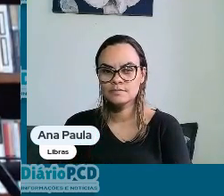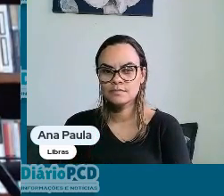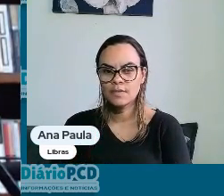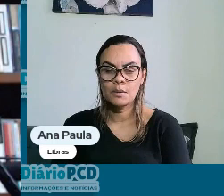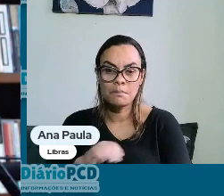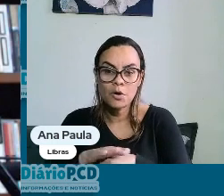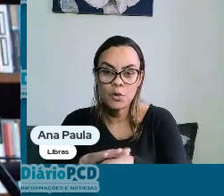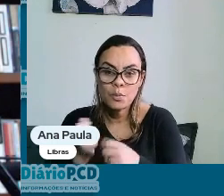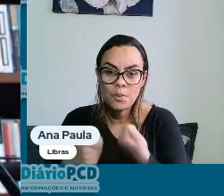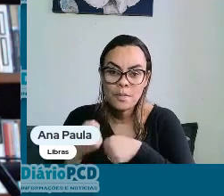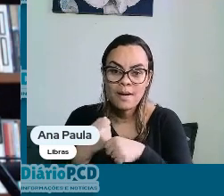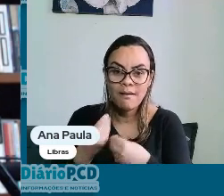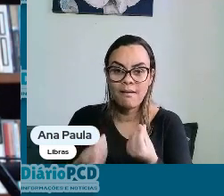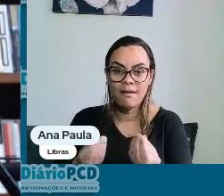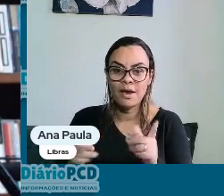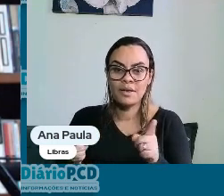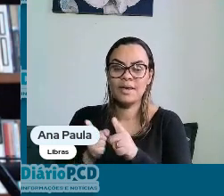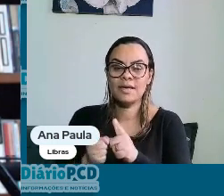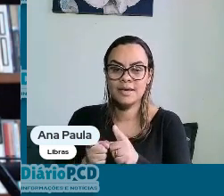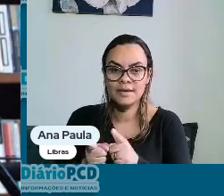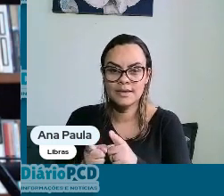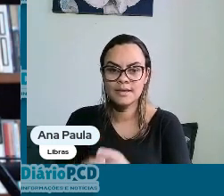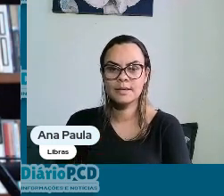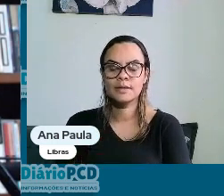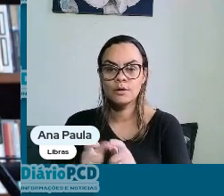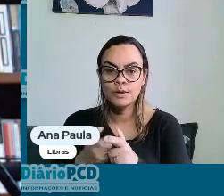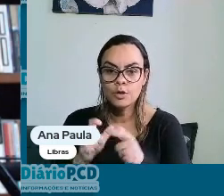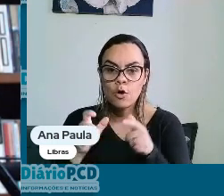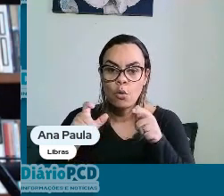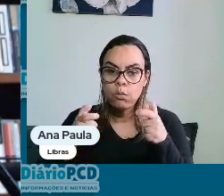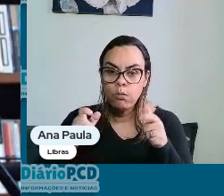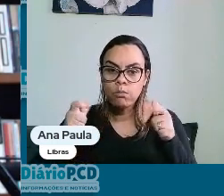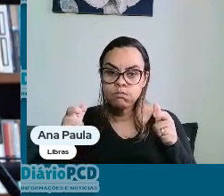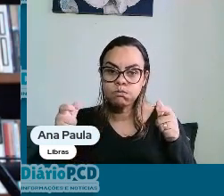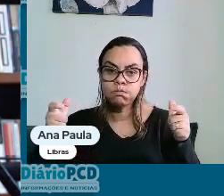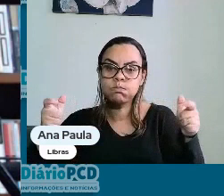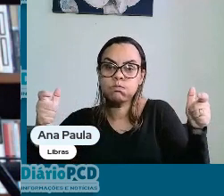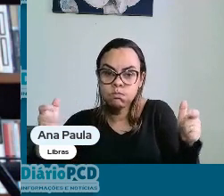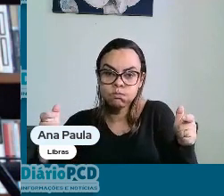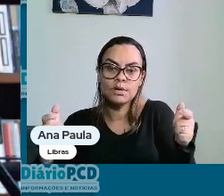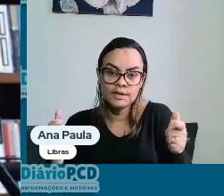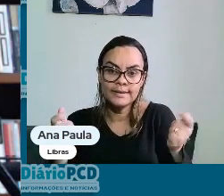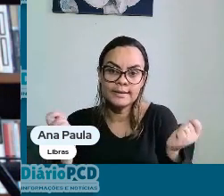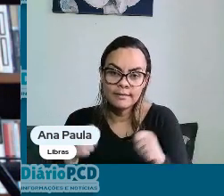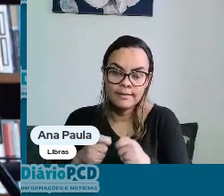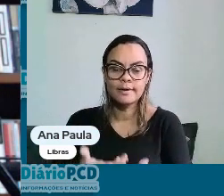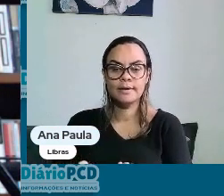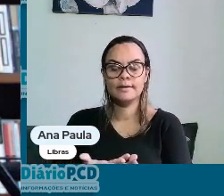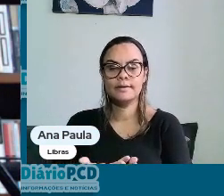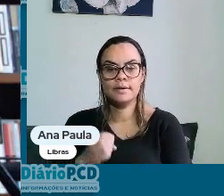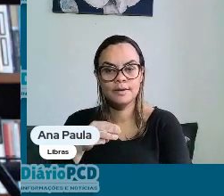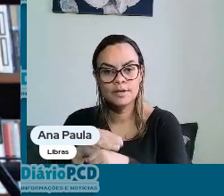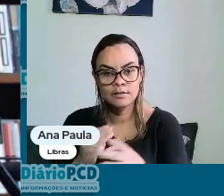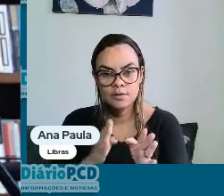máquina administrativa que foi engordando, engordando, inchando, de 23 ministérios, passamos